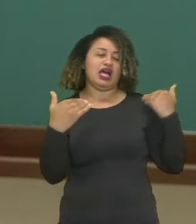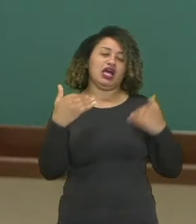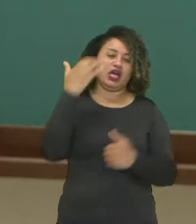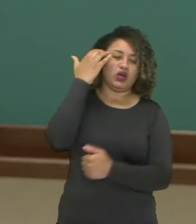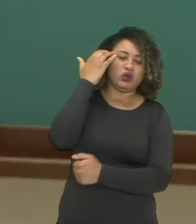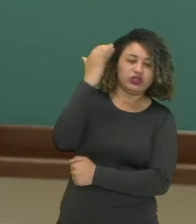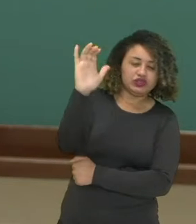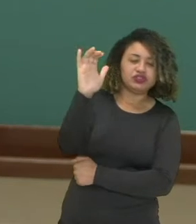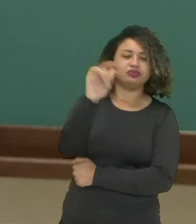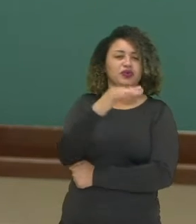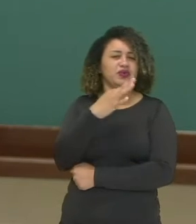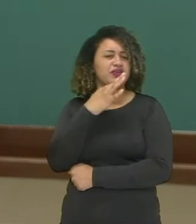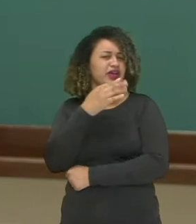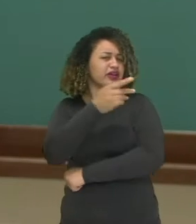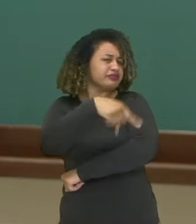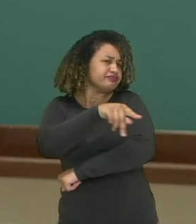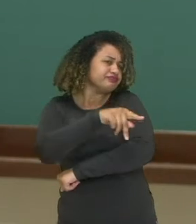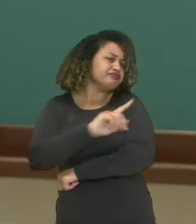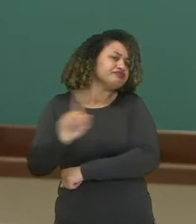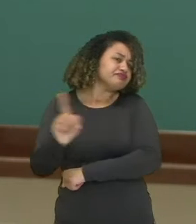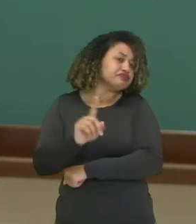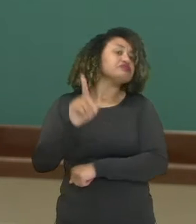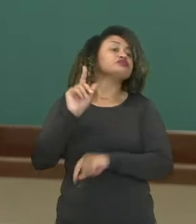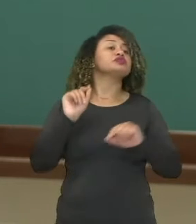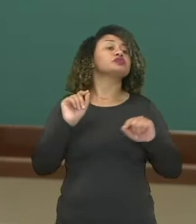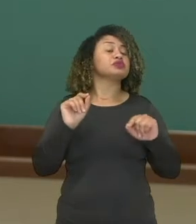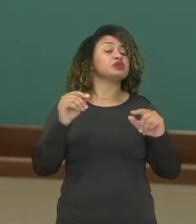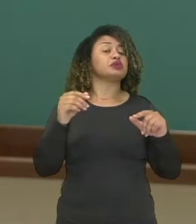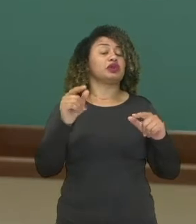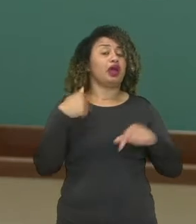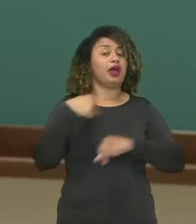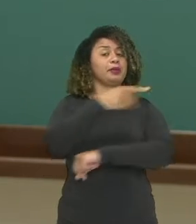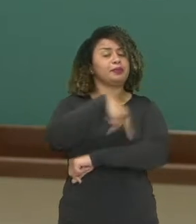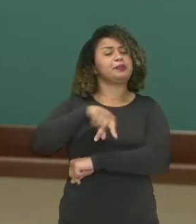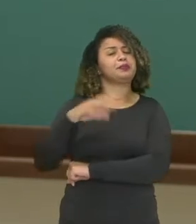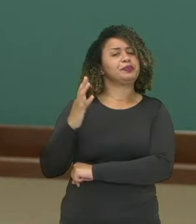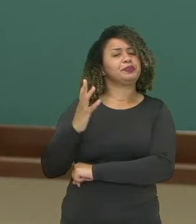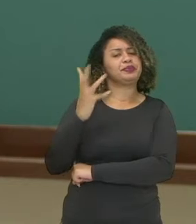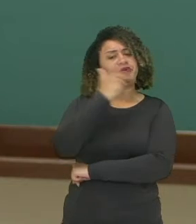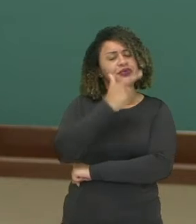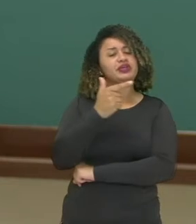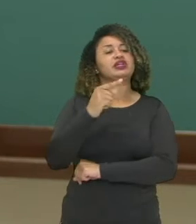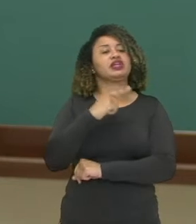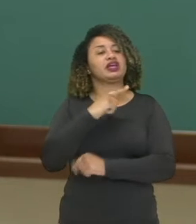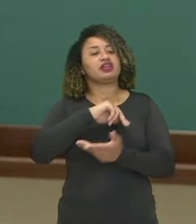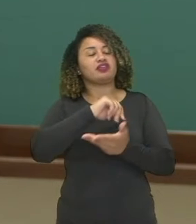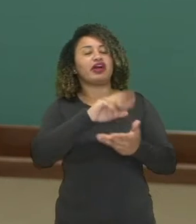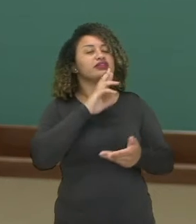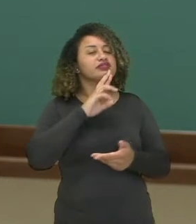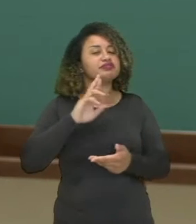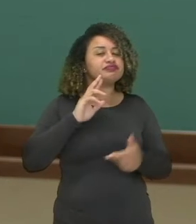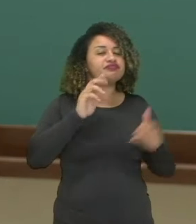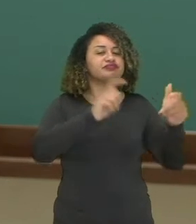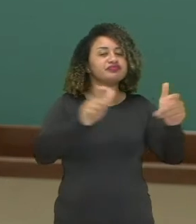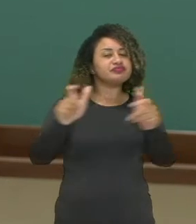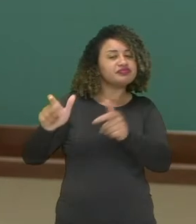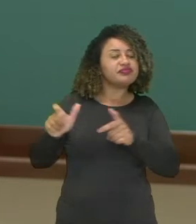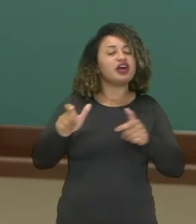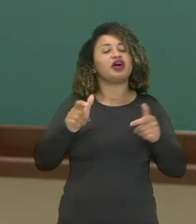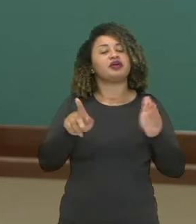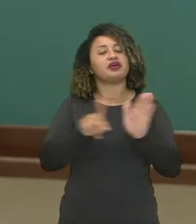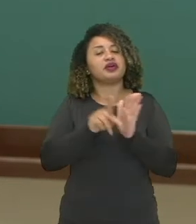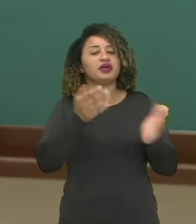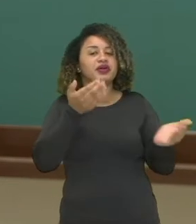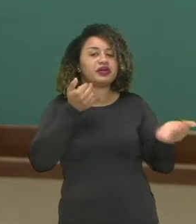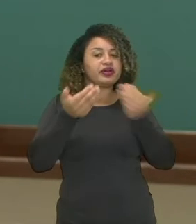praça? Não? Uma praça muito bonita, gastronômica, sim, tem um espaço lá de